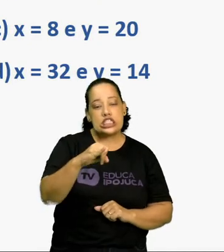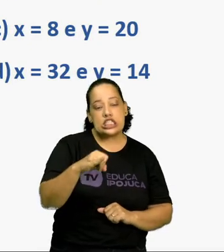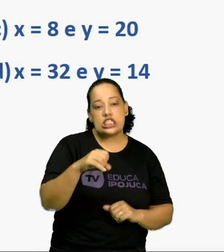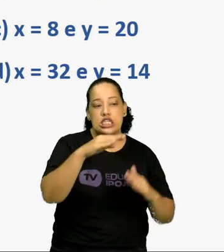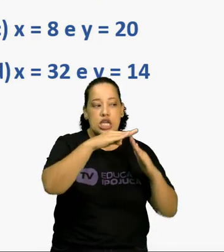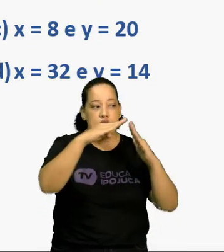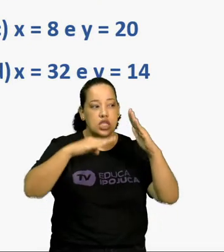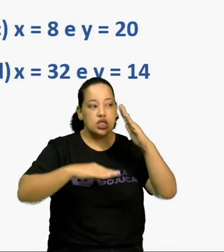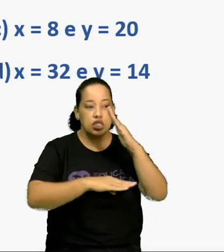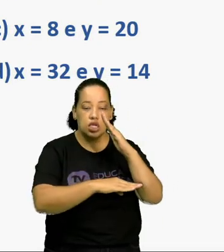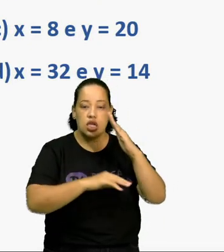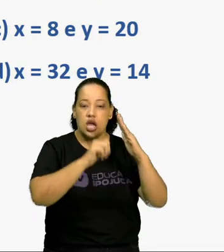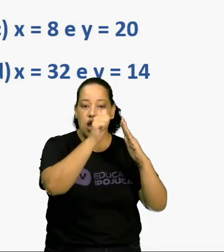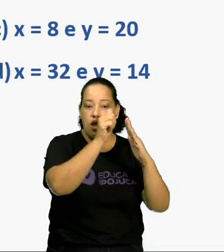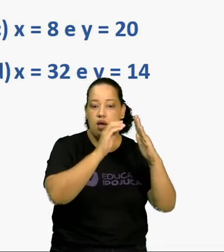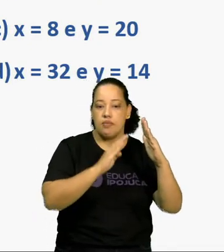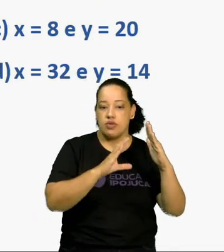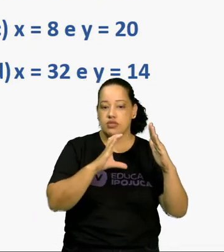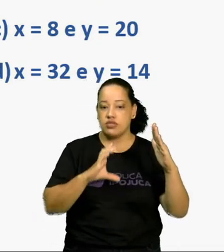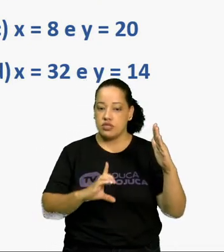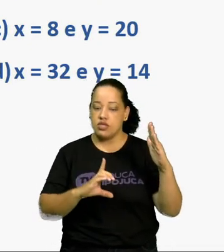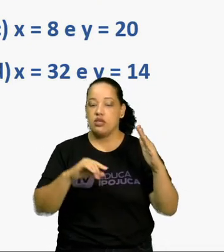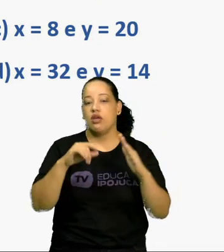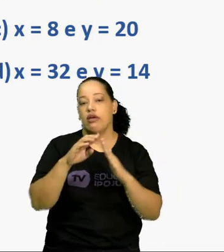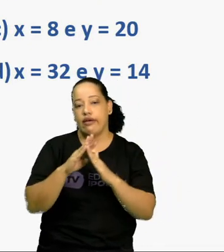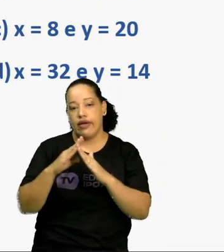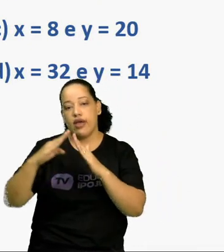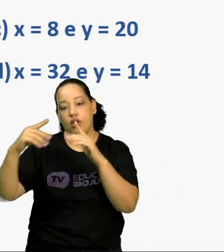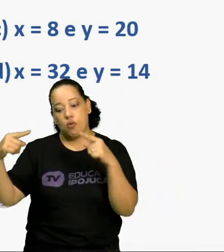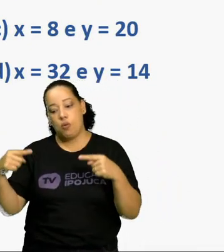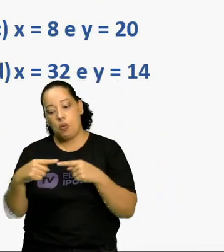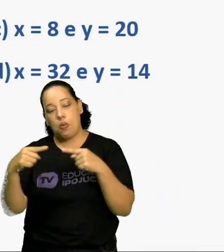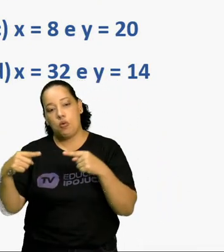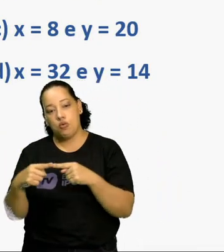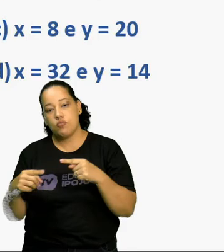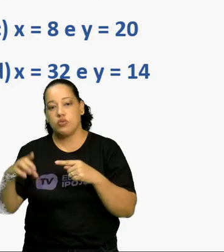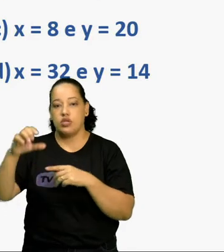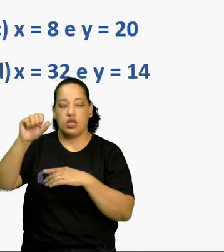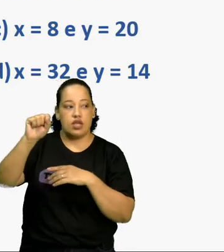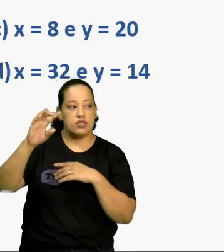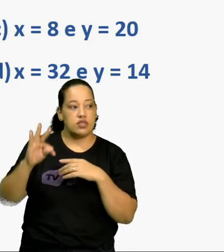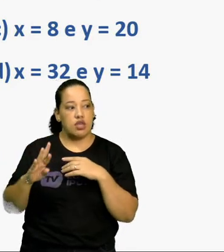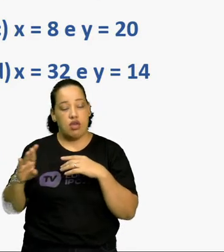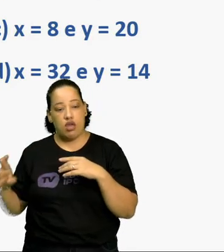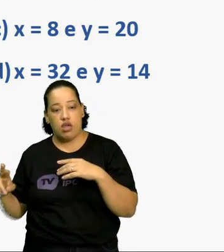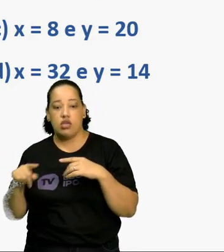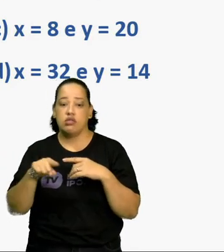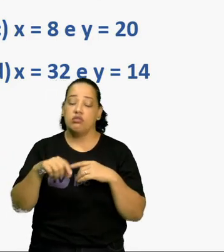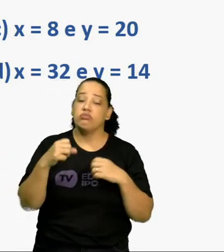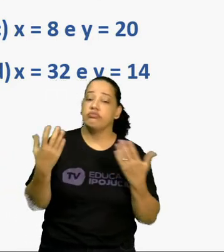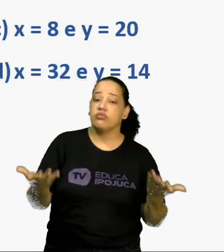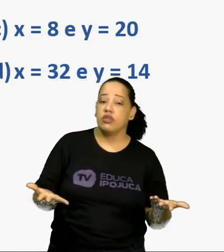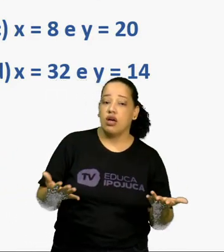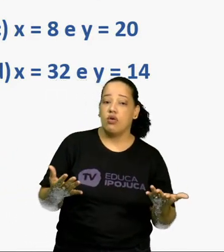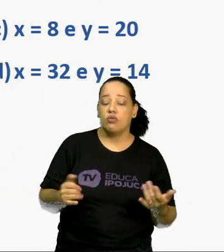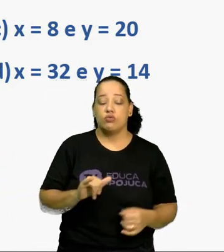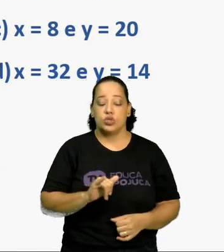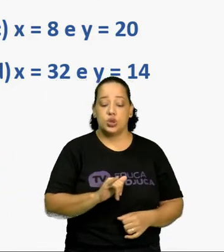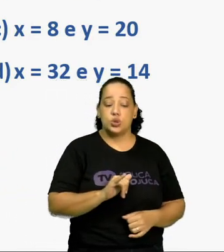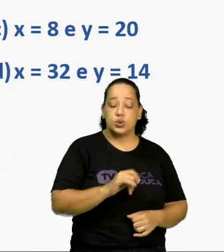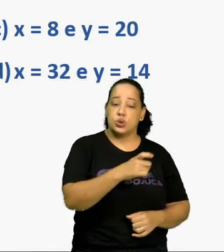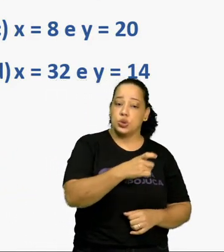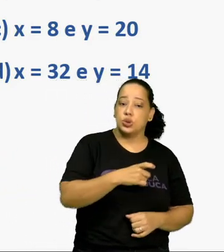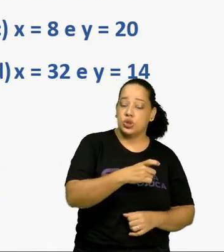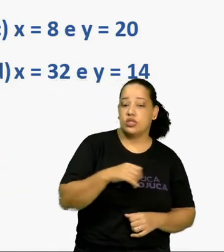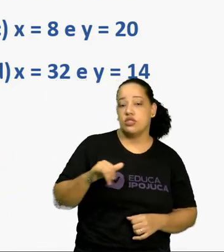é congruente ao triângulo STR, então X e Y, que são as medidas